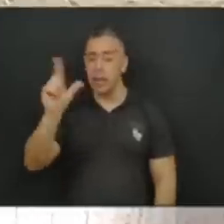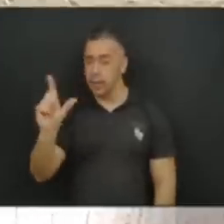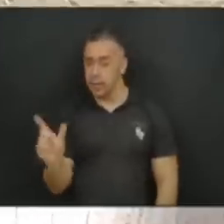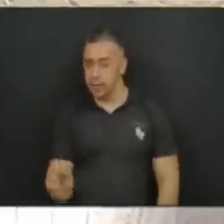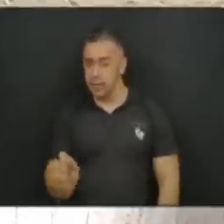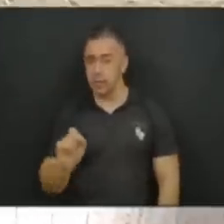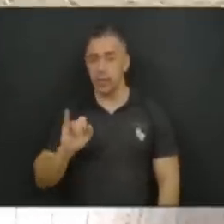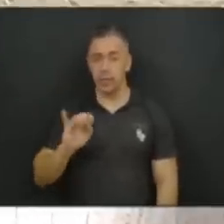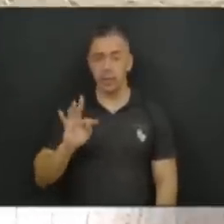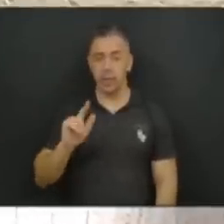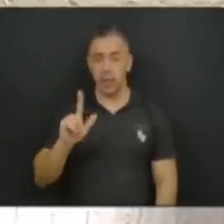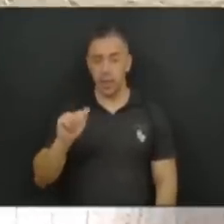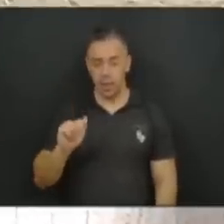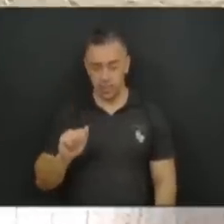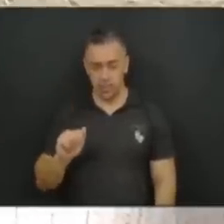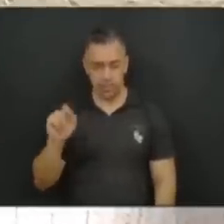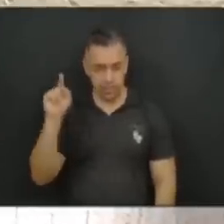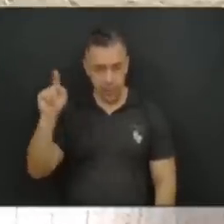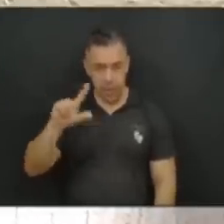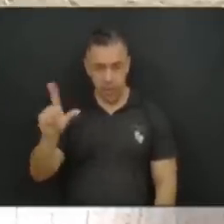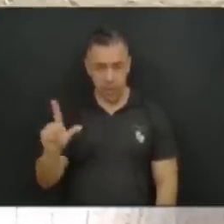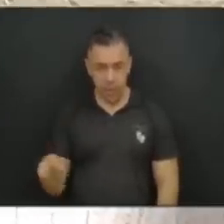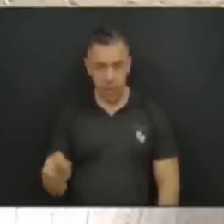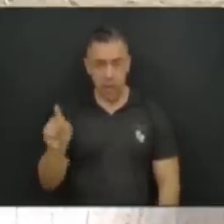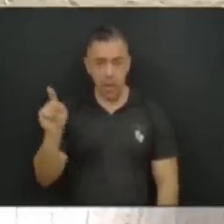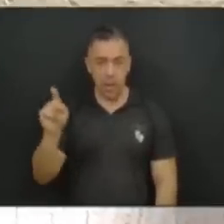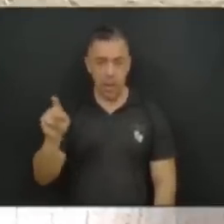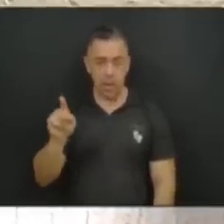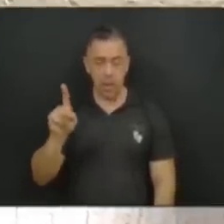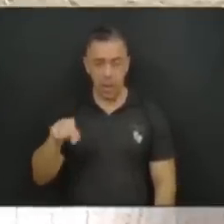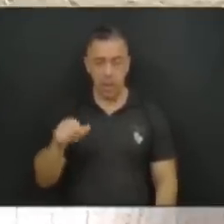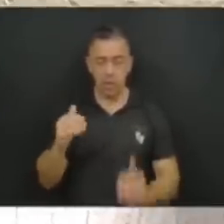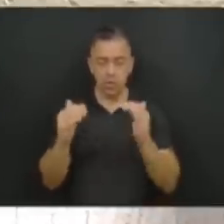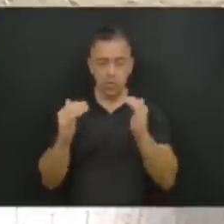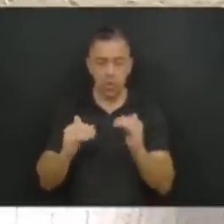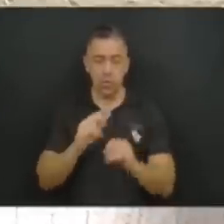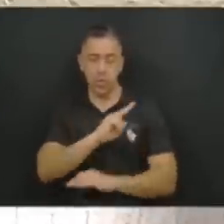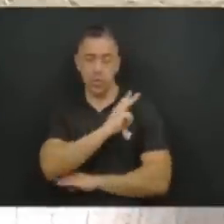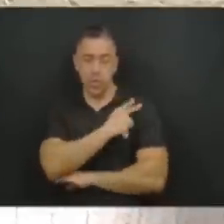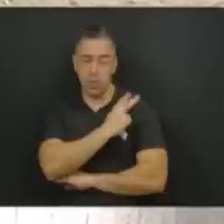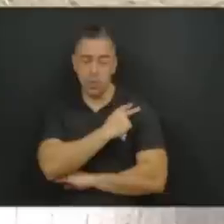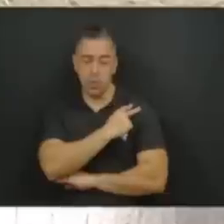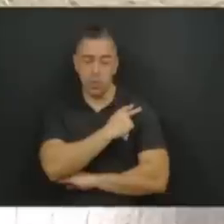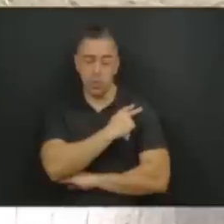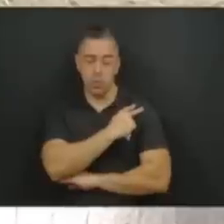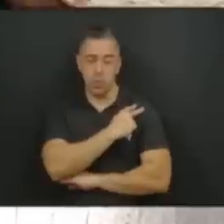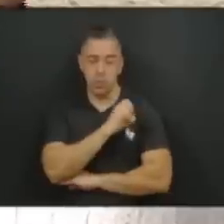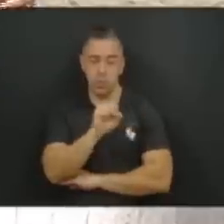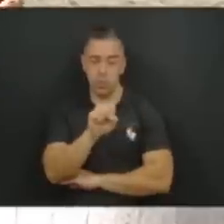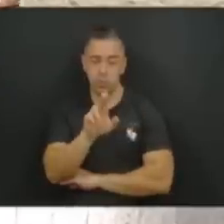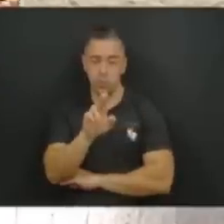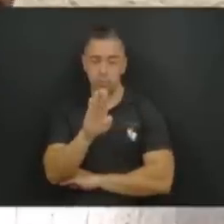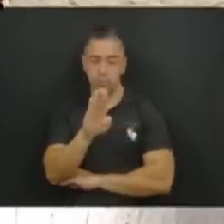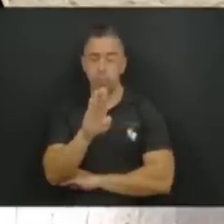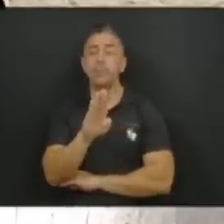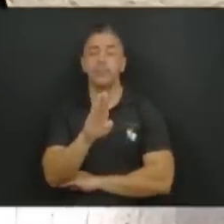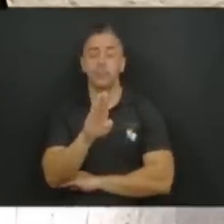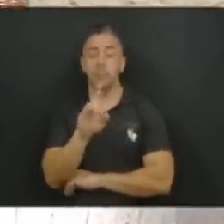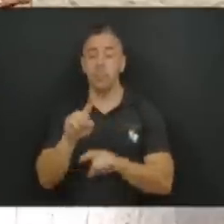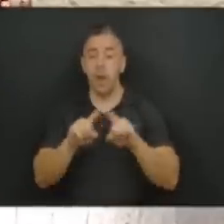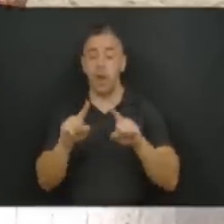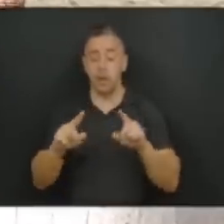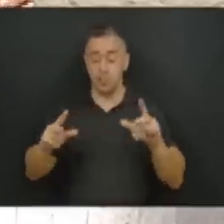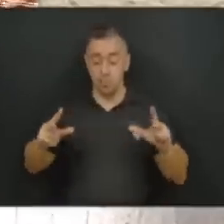acha que ele italiano ali diz que lá ele era subir subir o céu subitamente e mais os pilotos